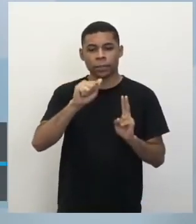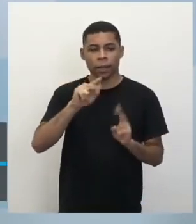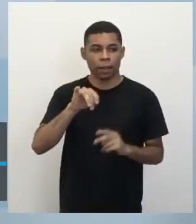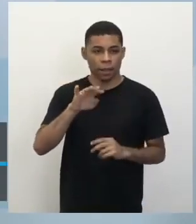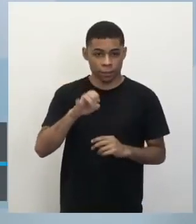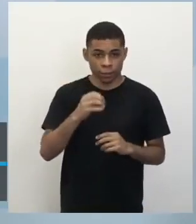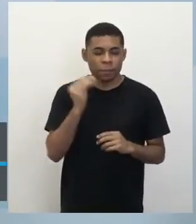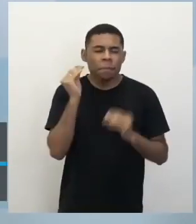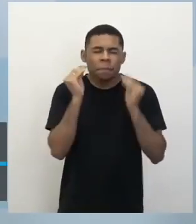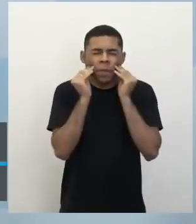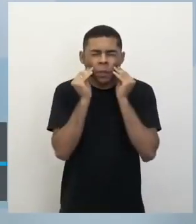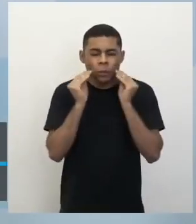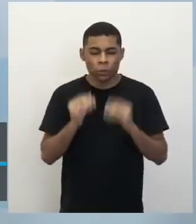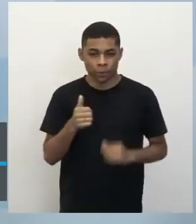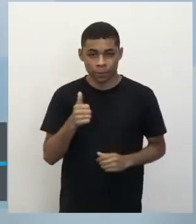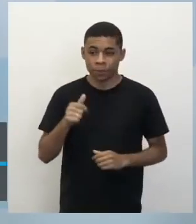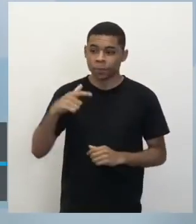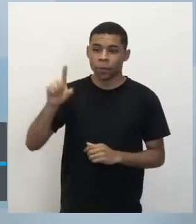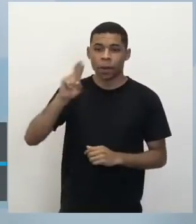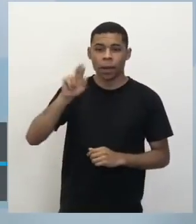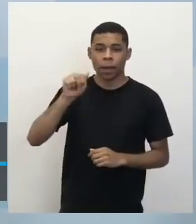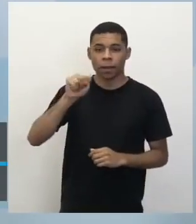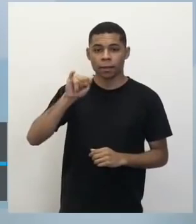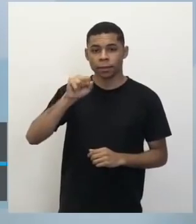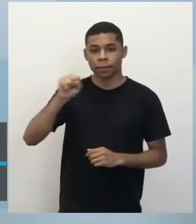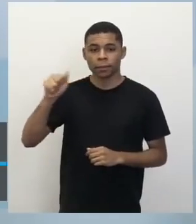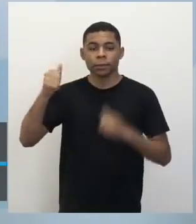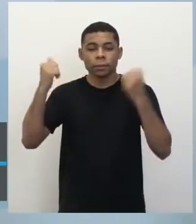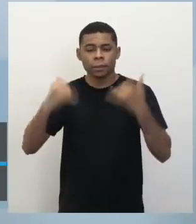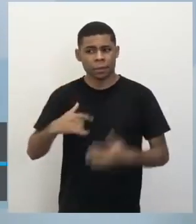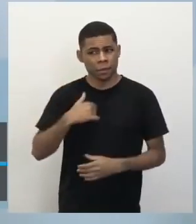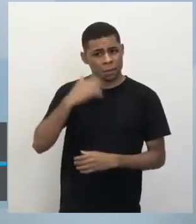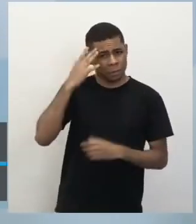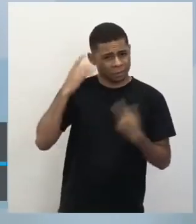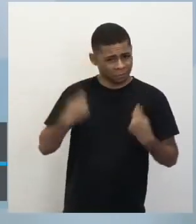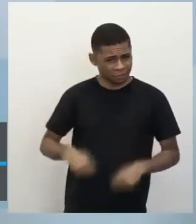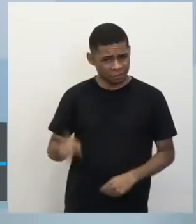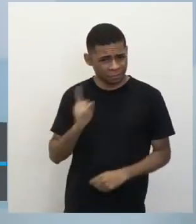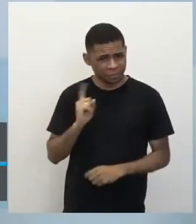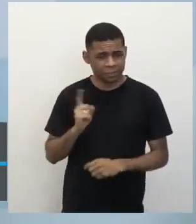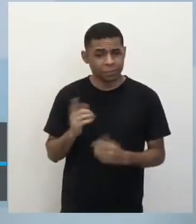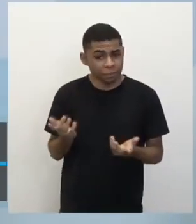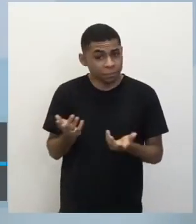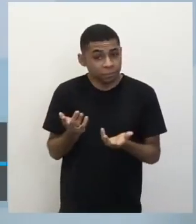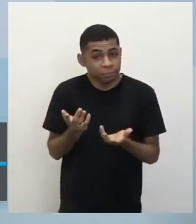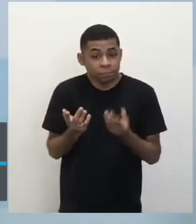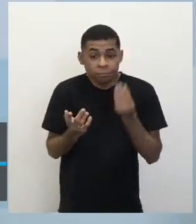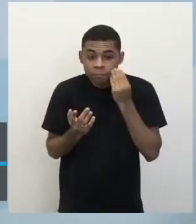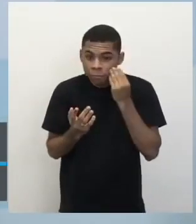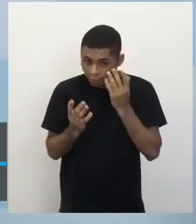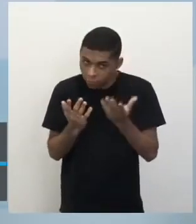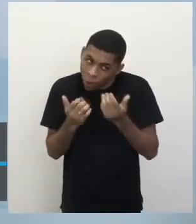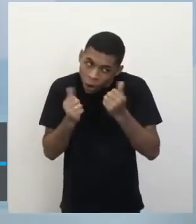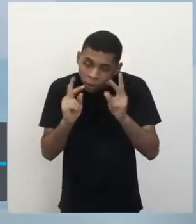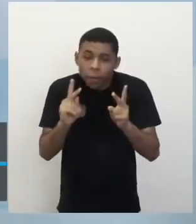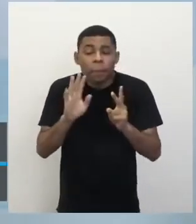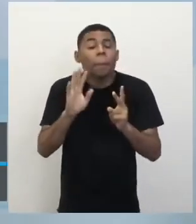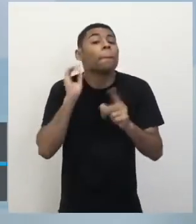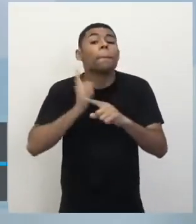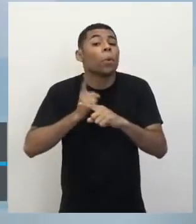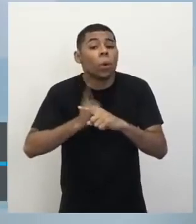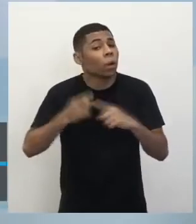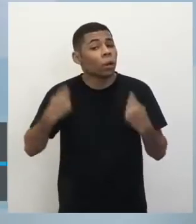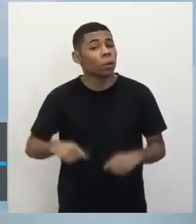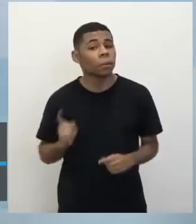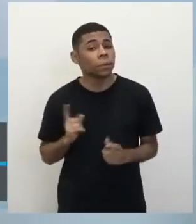vocês aí, tá? A aluna Raíssa colocou assim, eu acho desnecessário. Vamos melhorar aí a resposta, Raíssa. Tá certo, mas o porquê